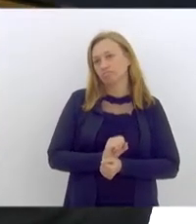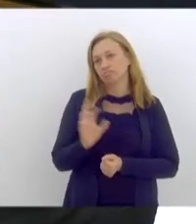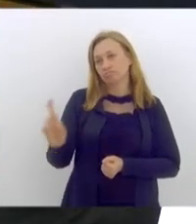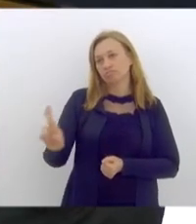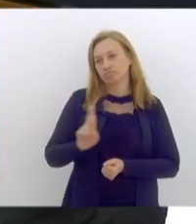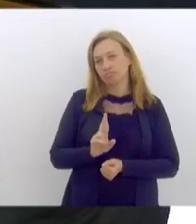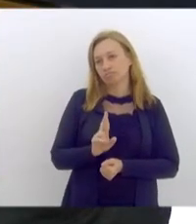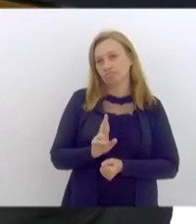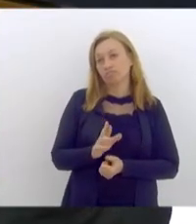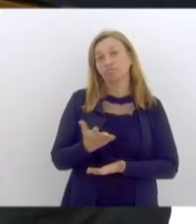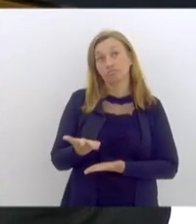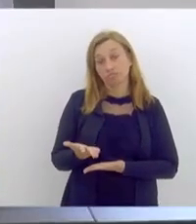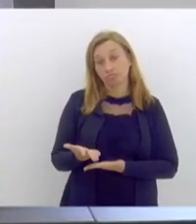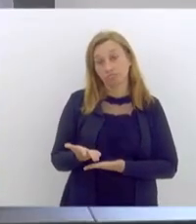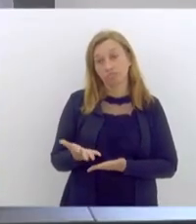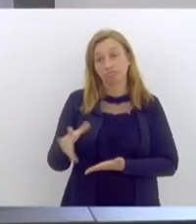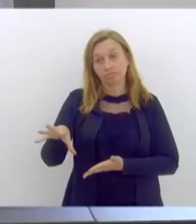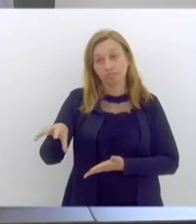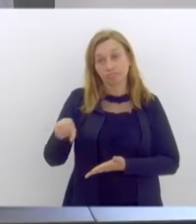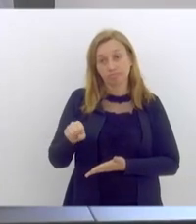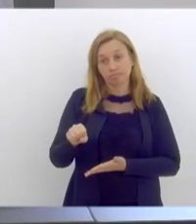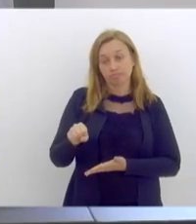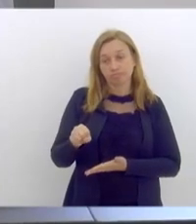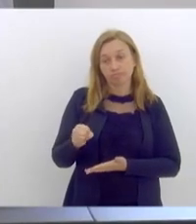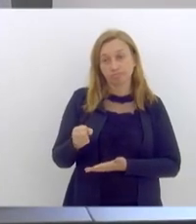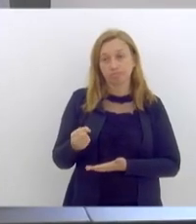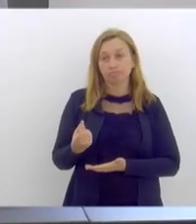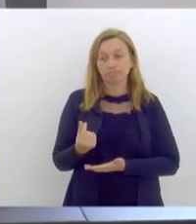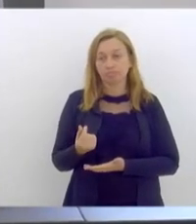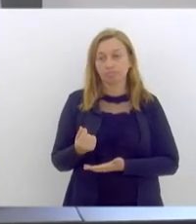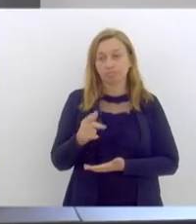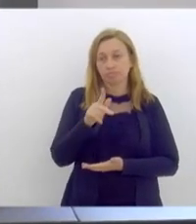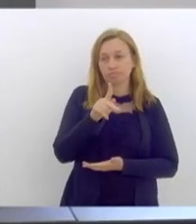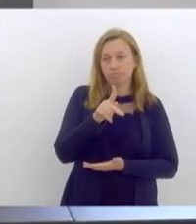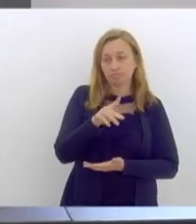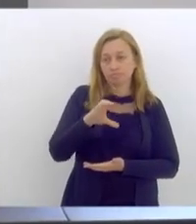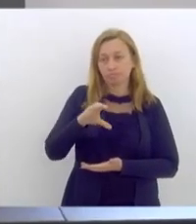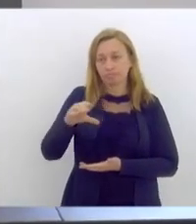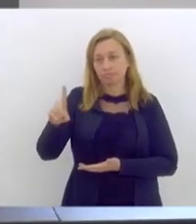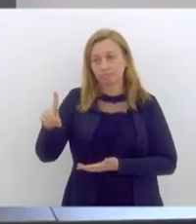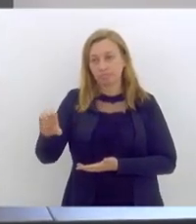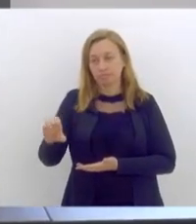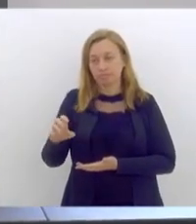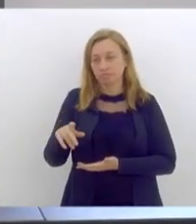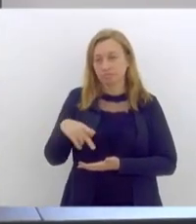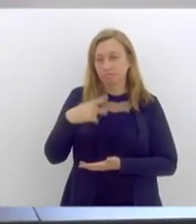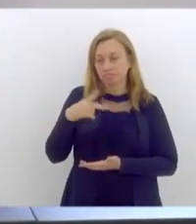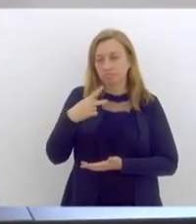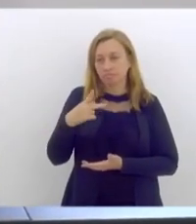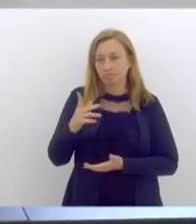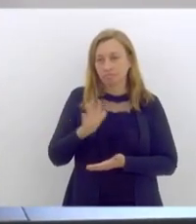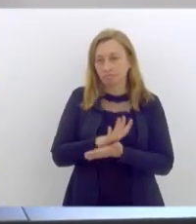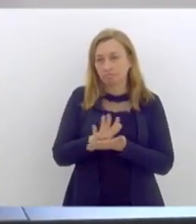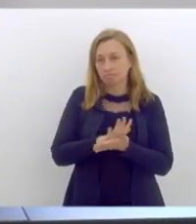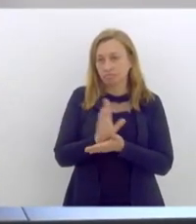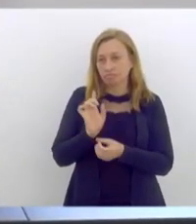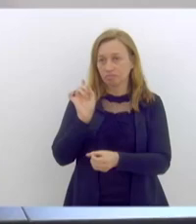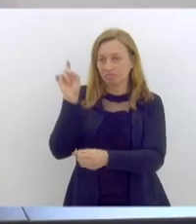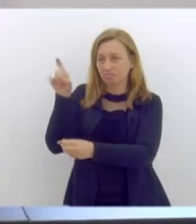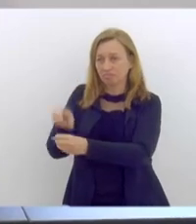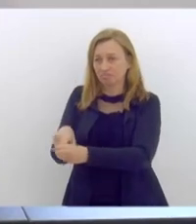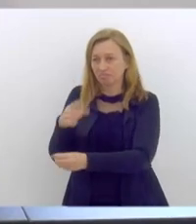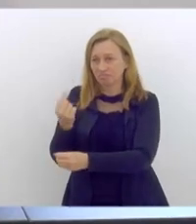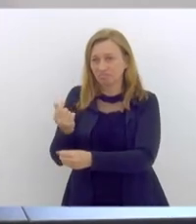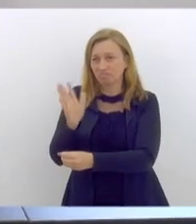aí eu tomei o dinheiro aí a cppde não deu Uai de referendo eu devolvo o dinheiro que eu tomei emprestado